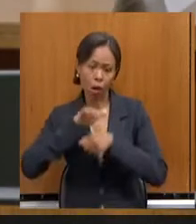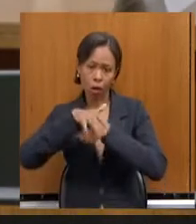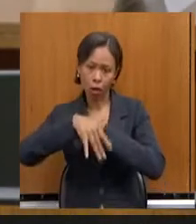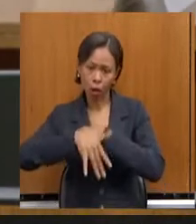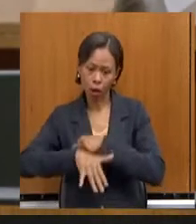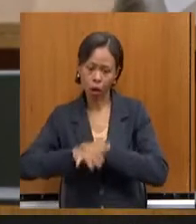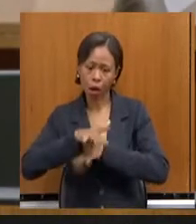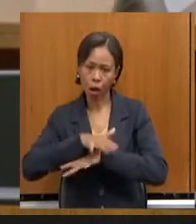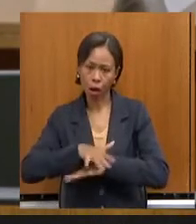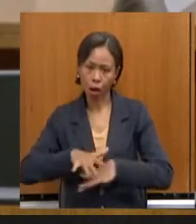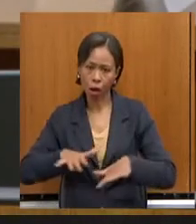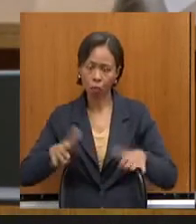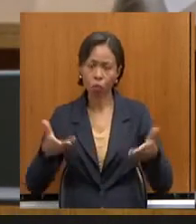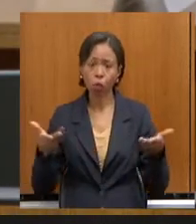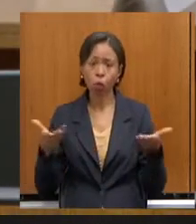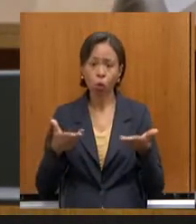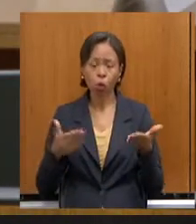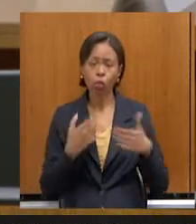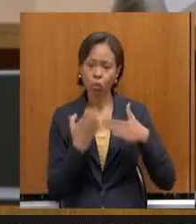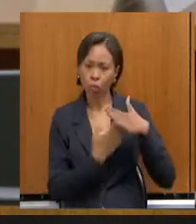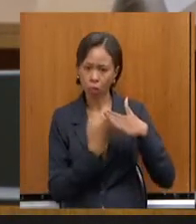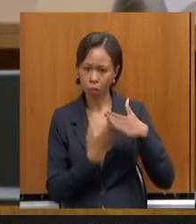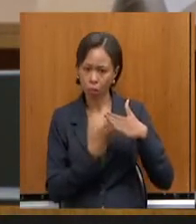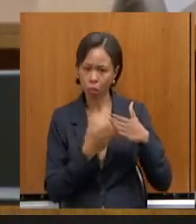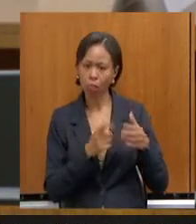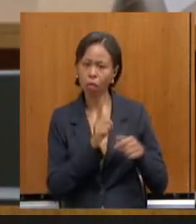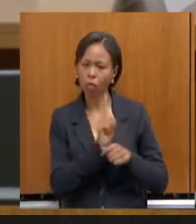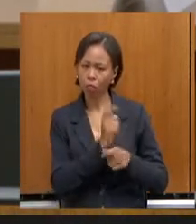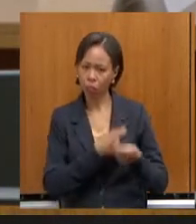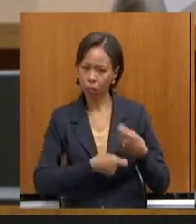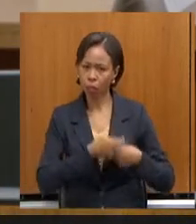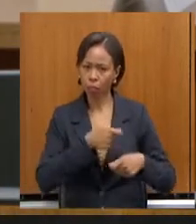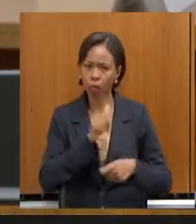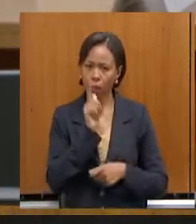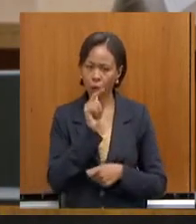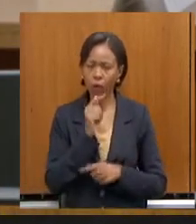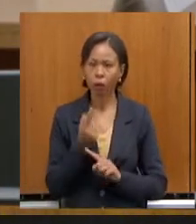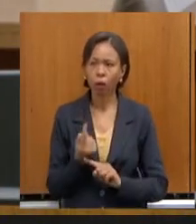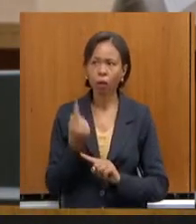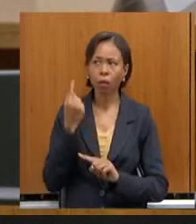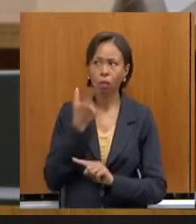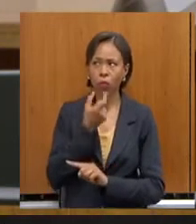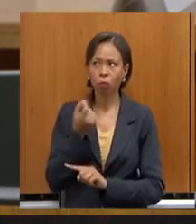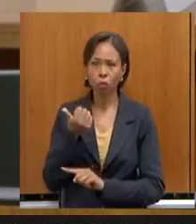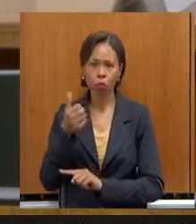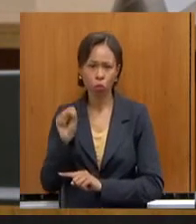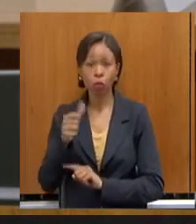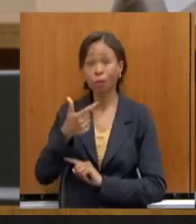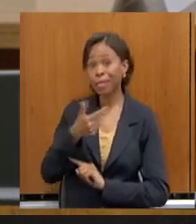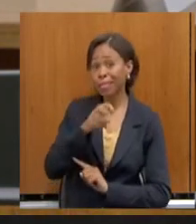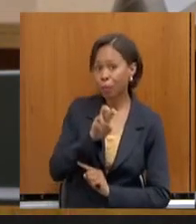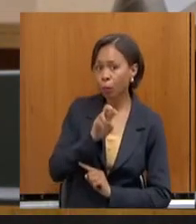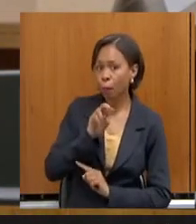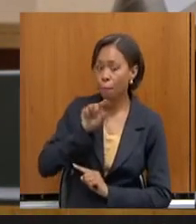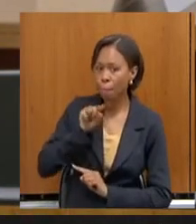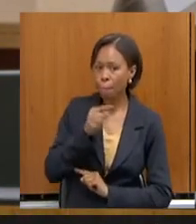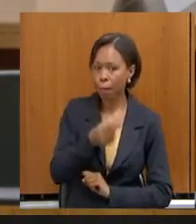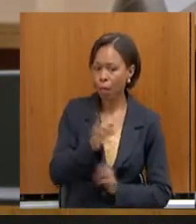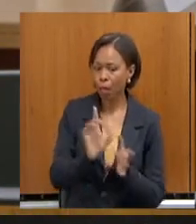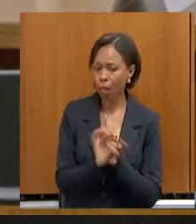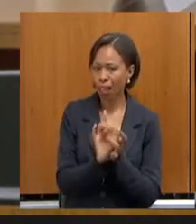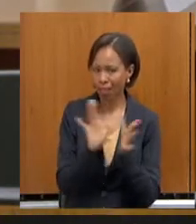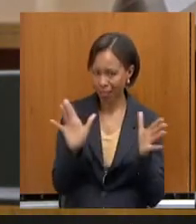competência do Instituto Mineiro de gestão das águas são 2018 eram 25 mil togas em passivo no estado de Minas Gerais